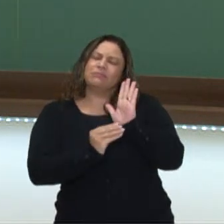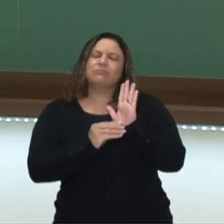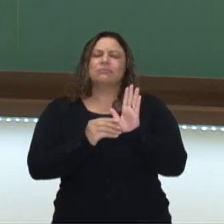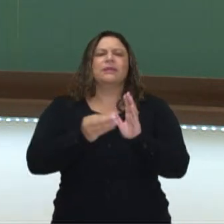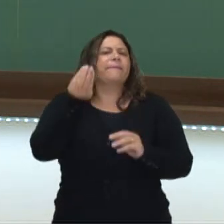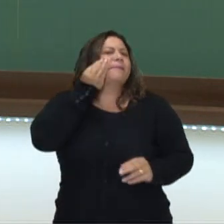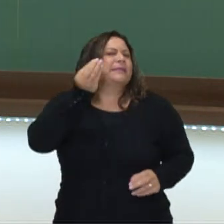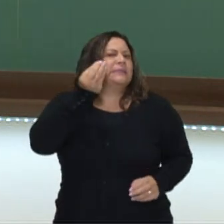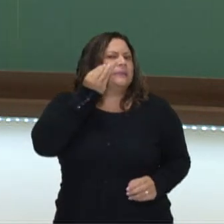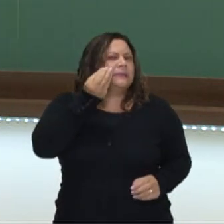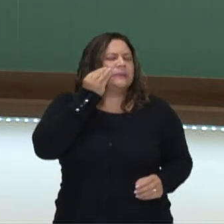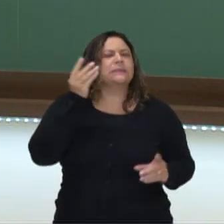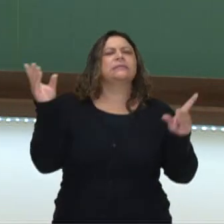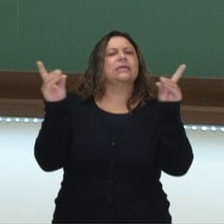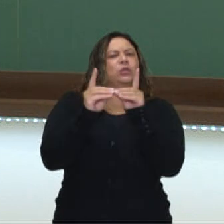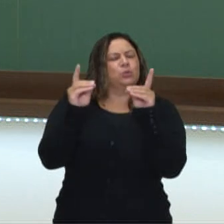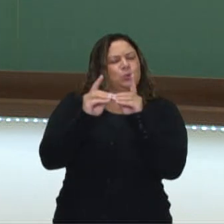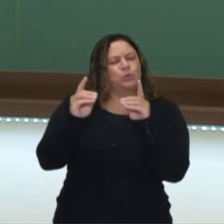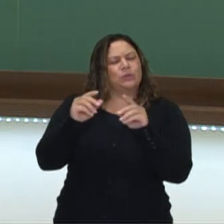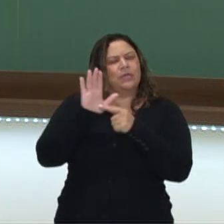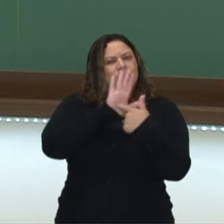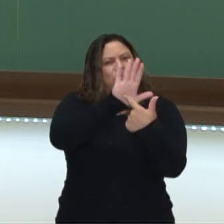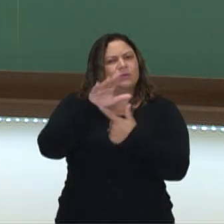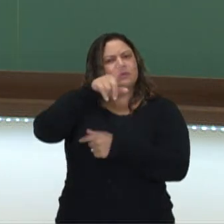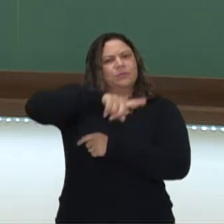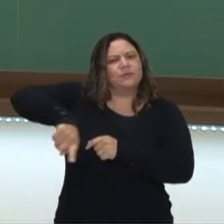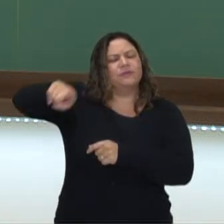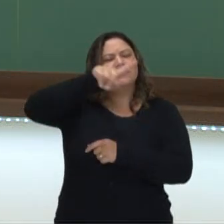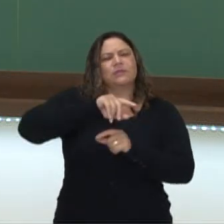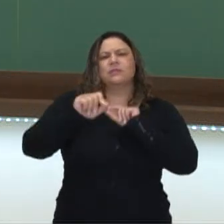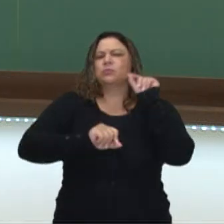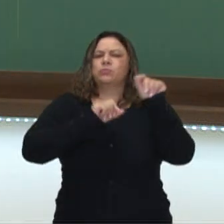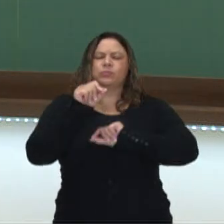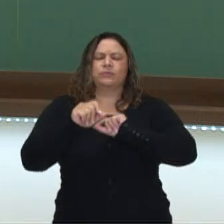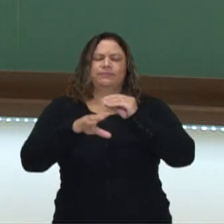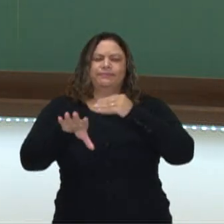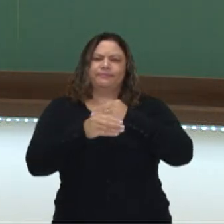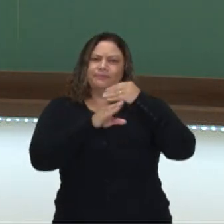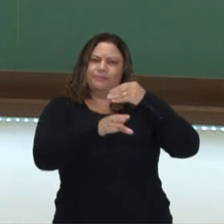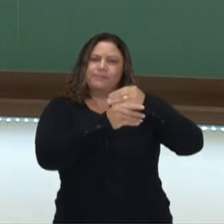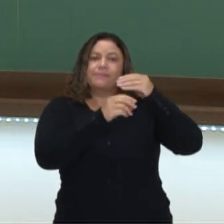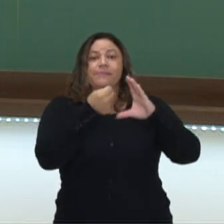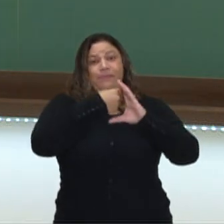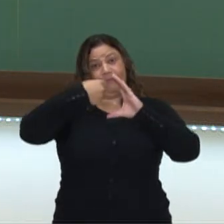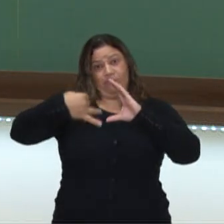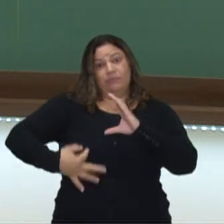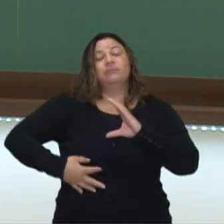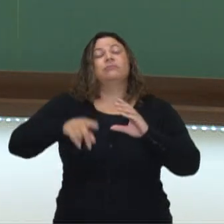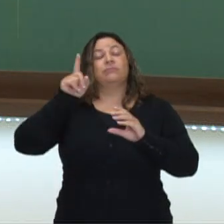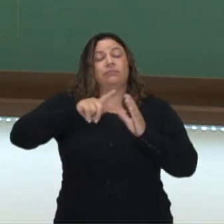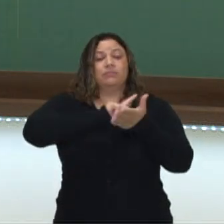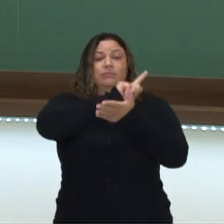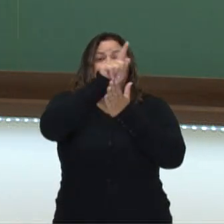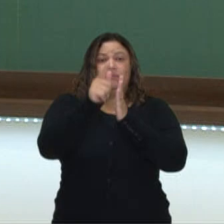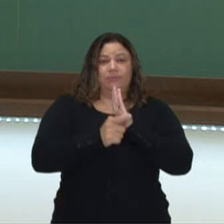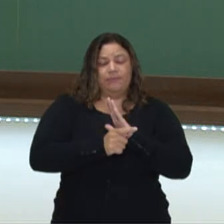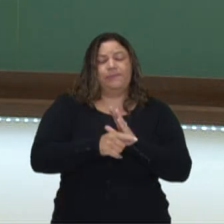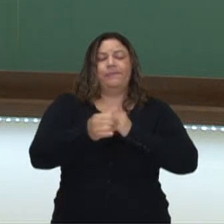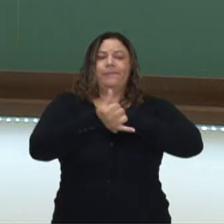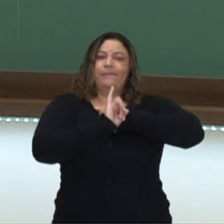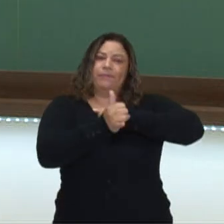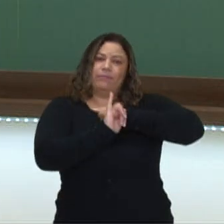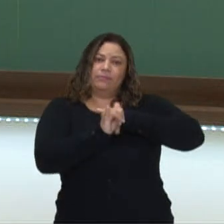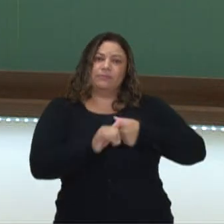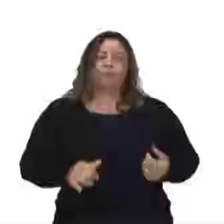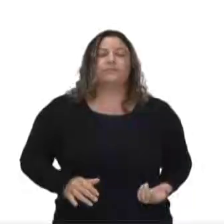tentar didaticamente mostrar para vocês quais são os constituintes ou as características deste gênero da crônica,